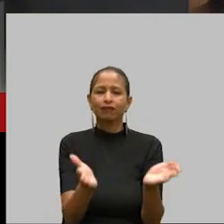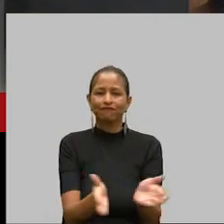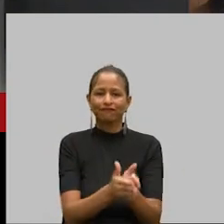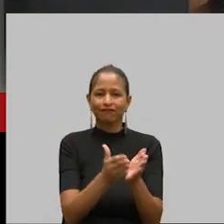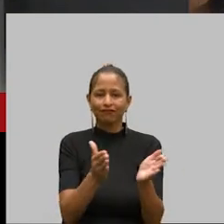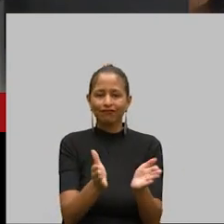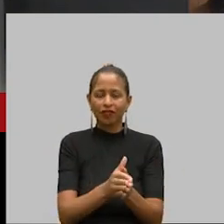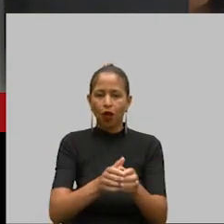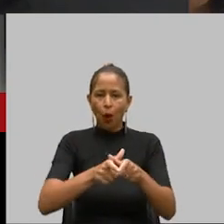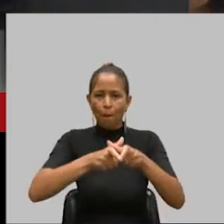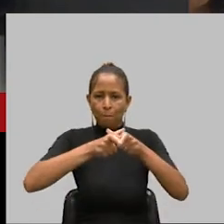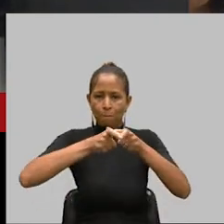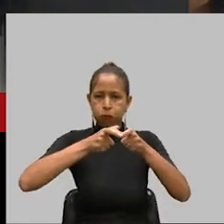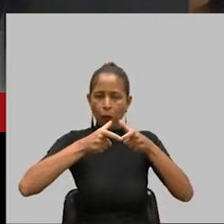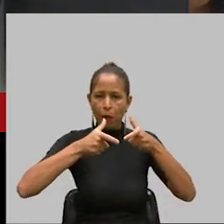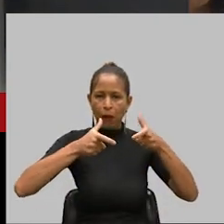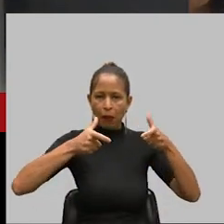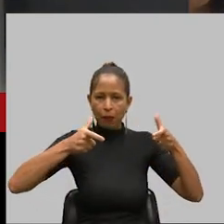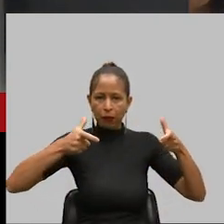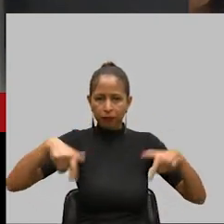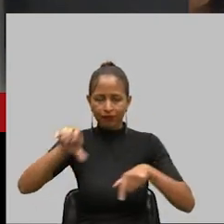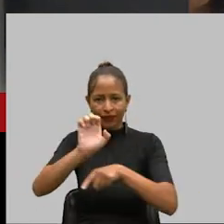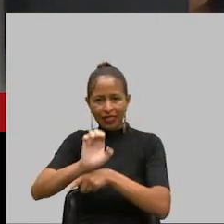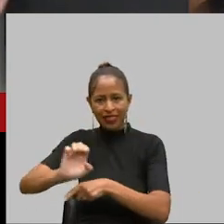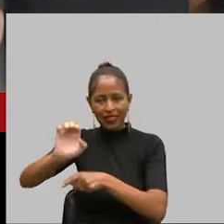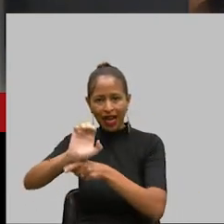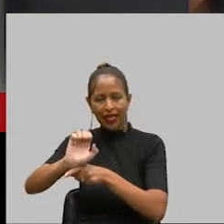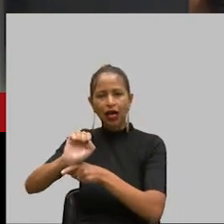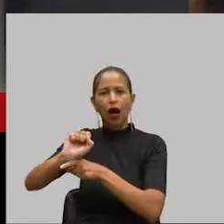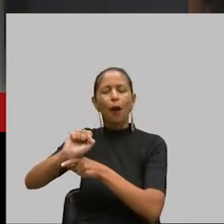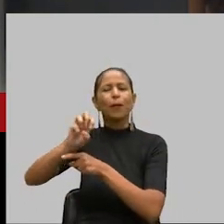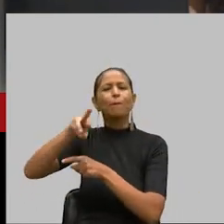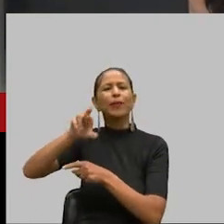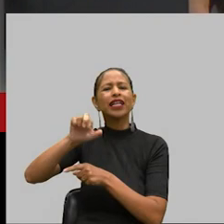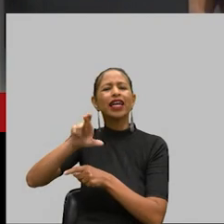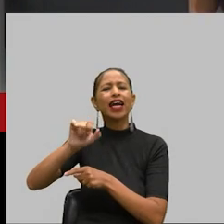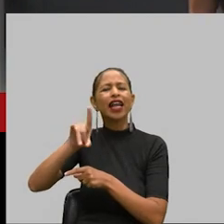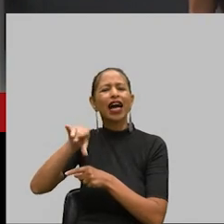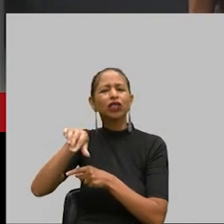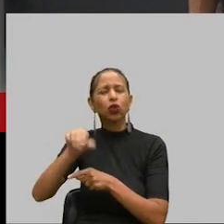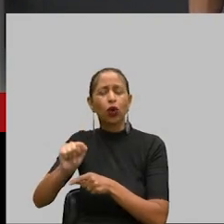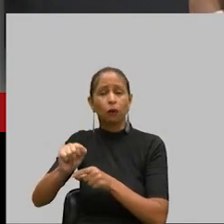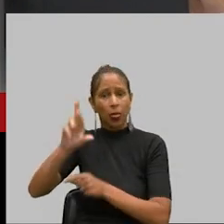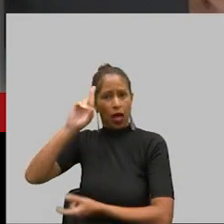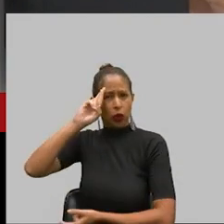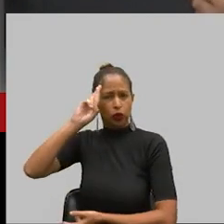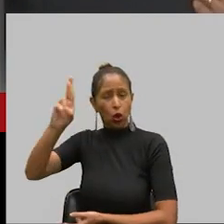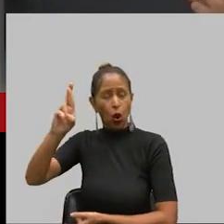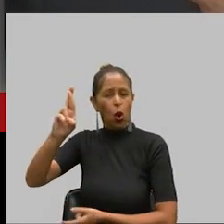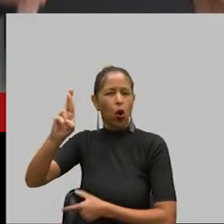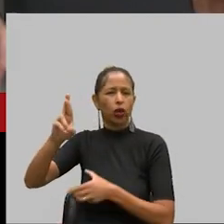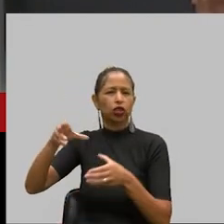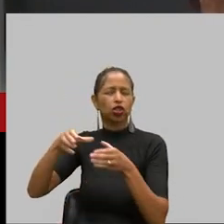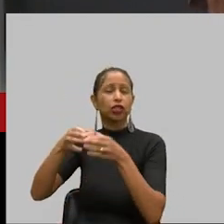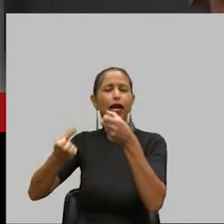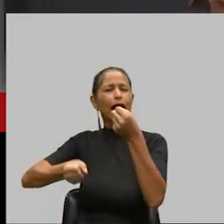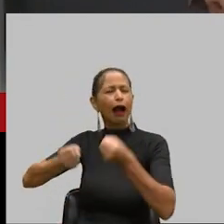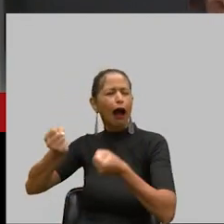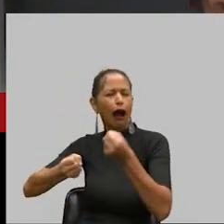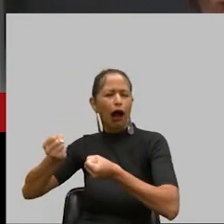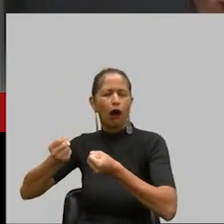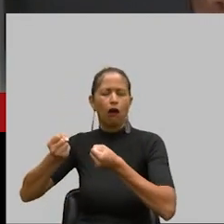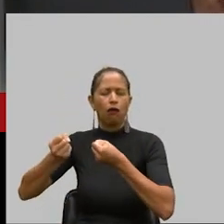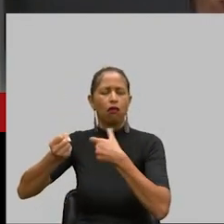agiganta o estado para as mineradoras para os donos aí de locadoras de automóvel